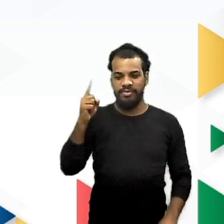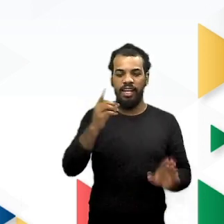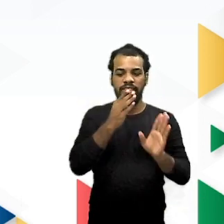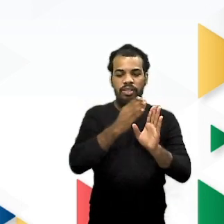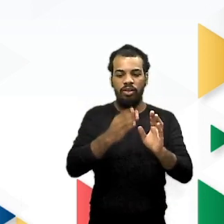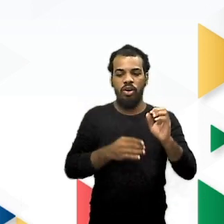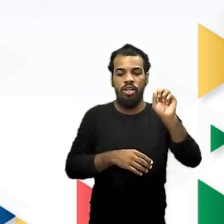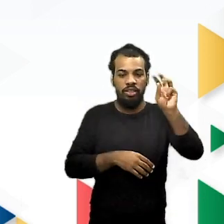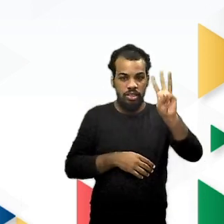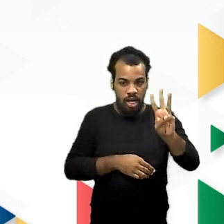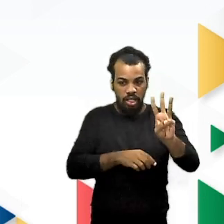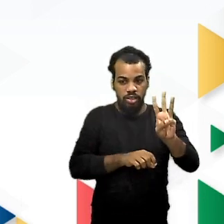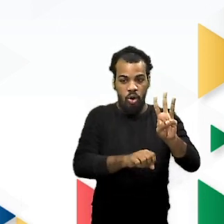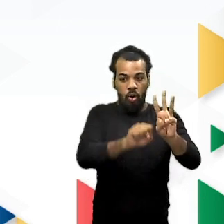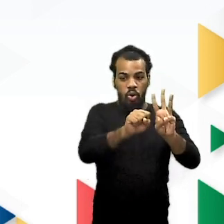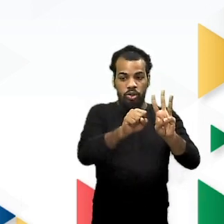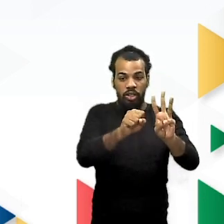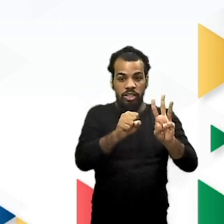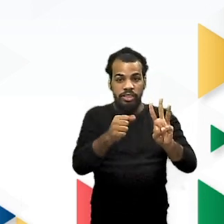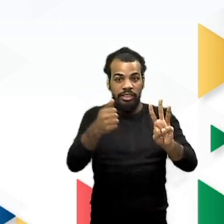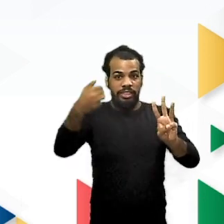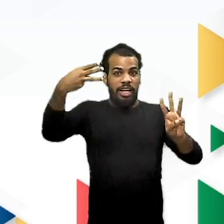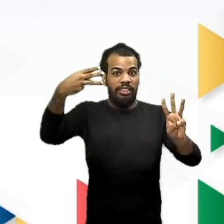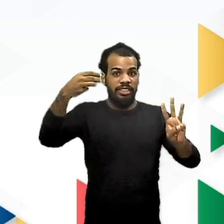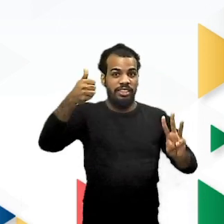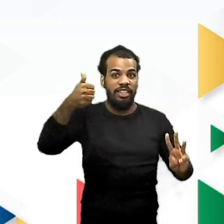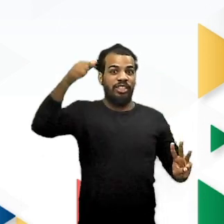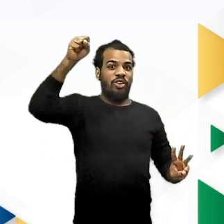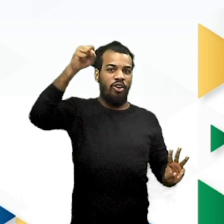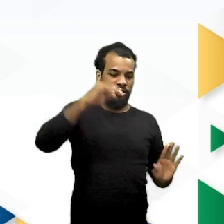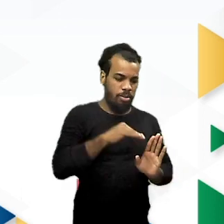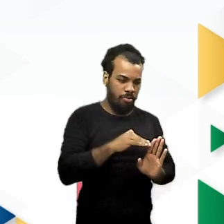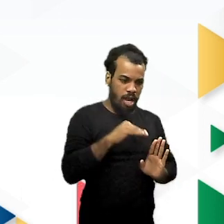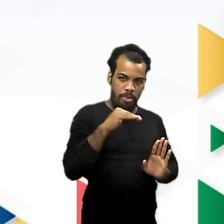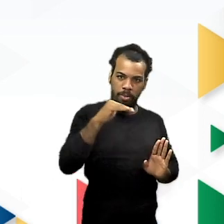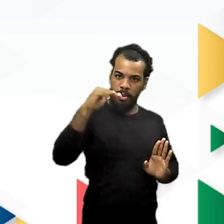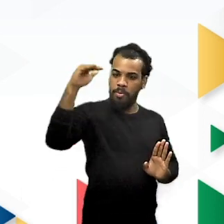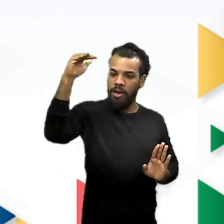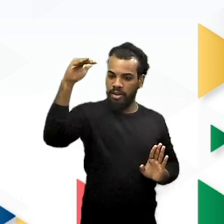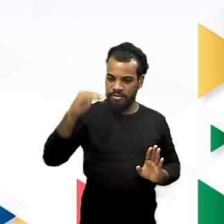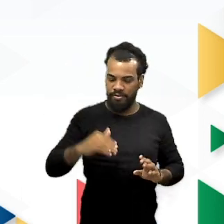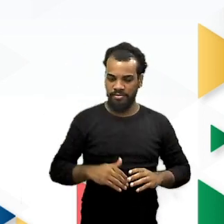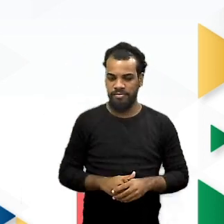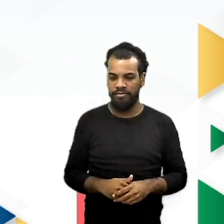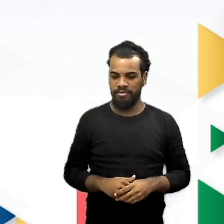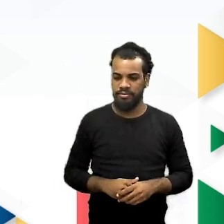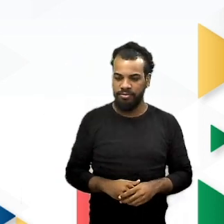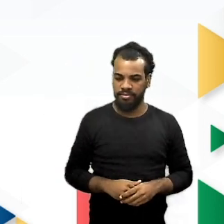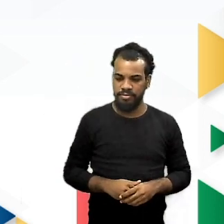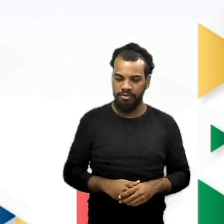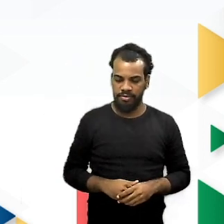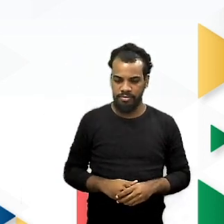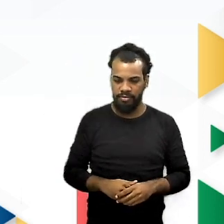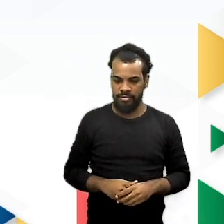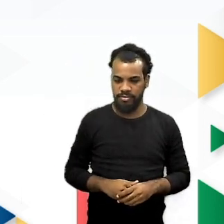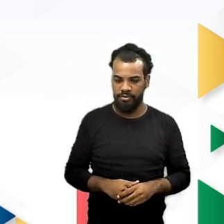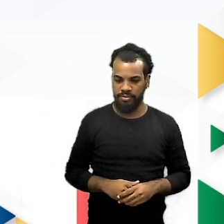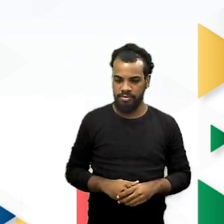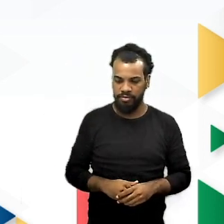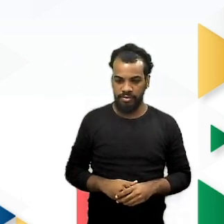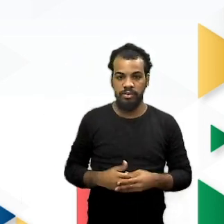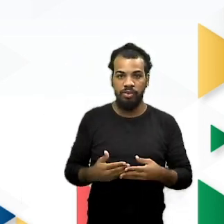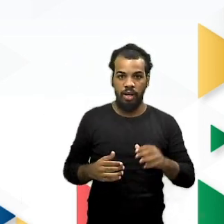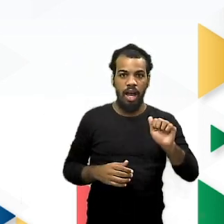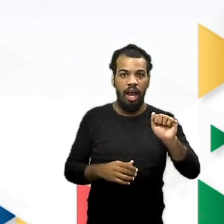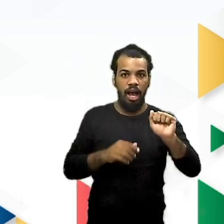5, 4 menos 1 dá 4, tá? 5 menos 1 daria 4, seria A4 mais A5, mais 5,